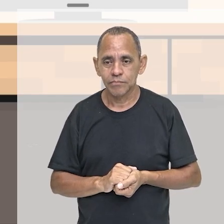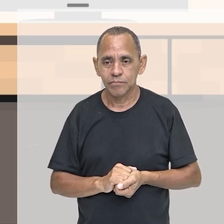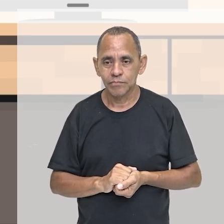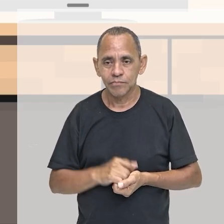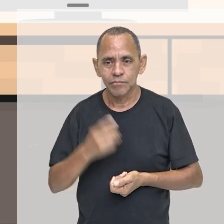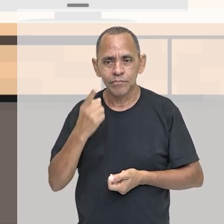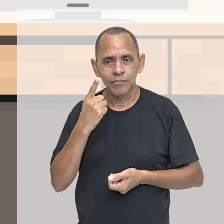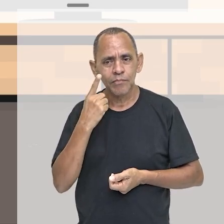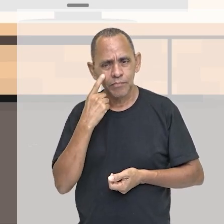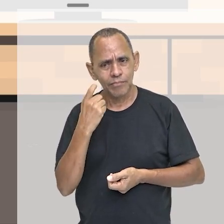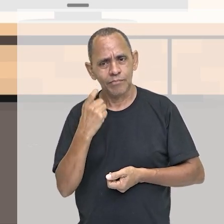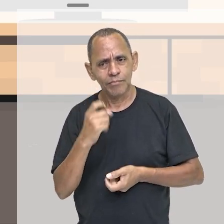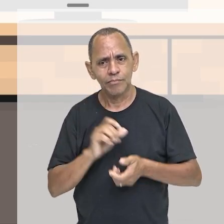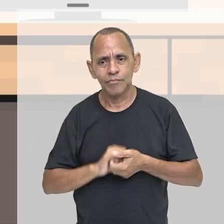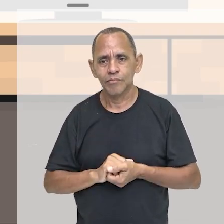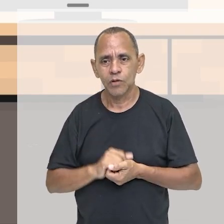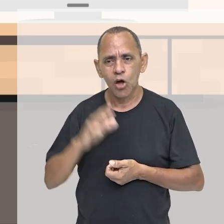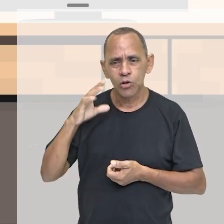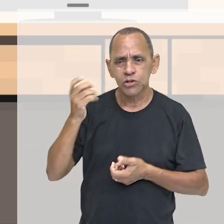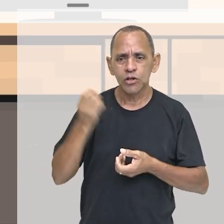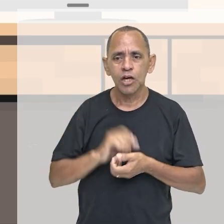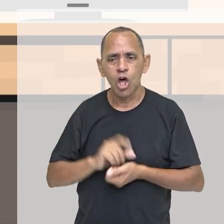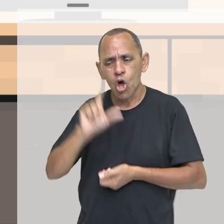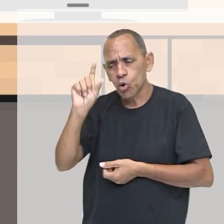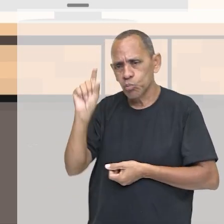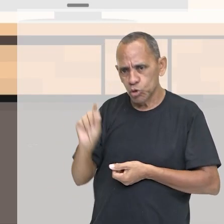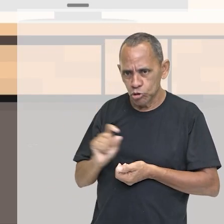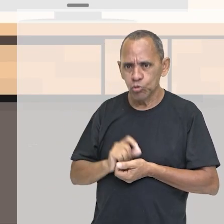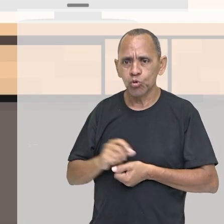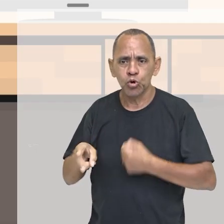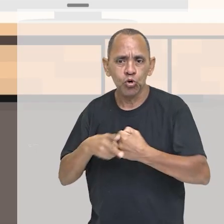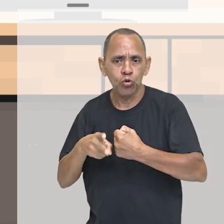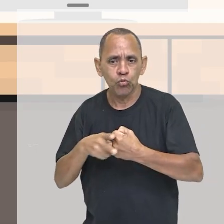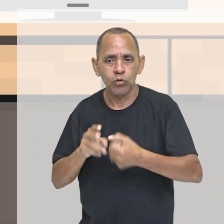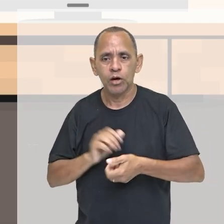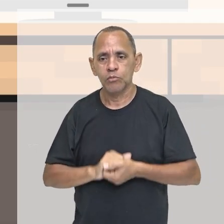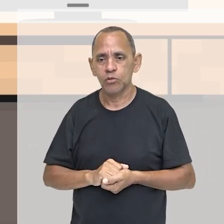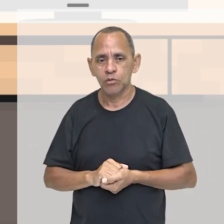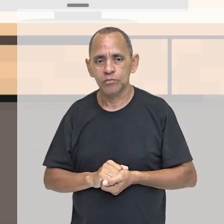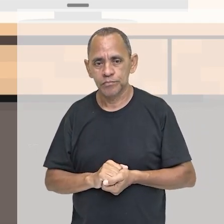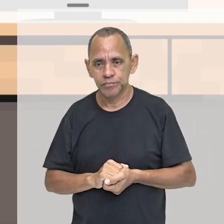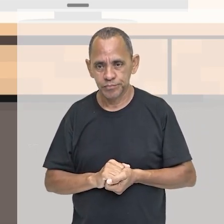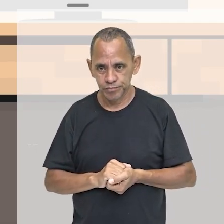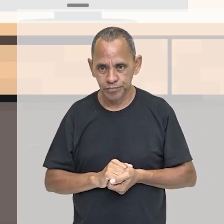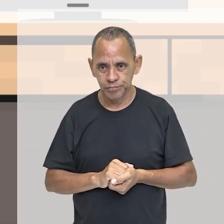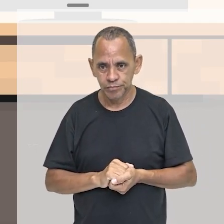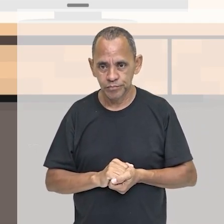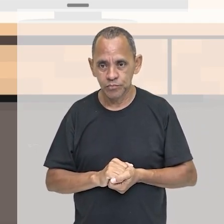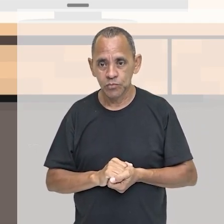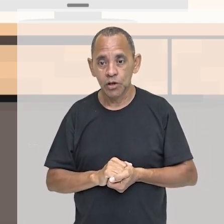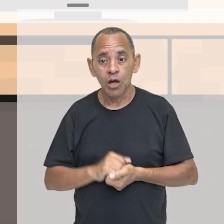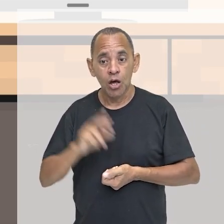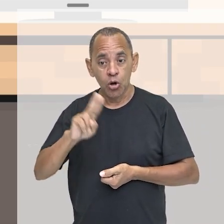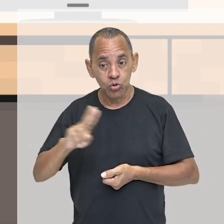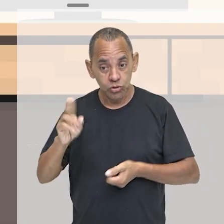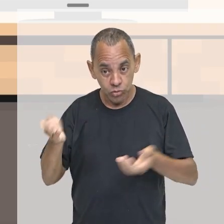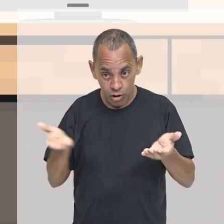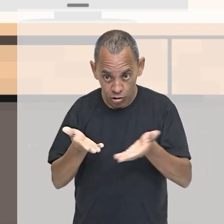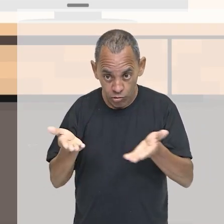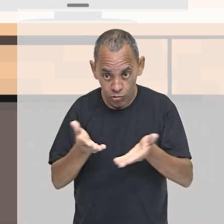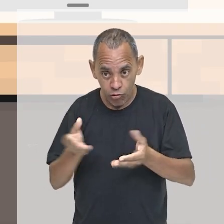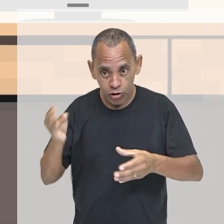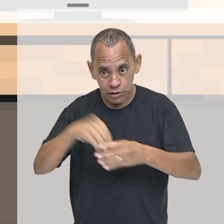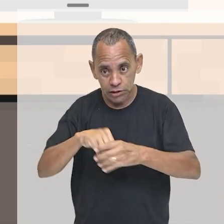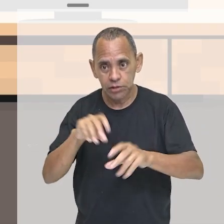aconteceu? Eu reduzi ali o verbo watch, eu não repeti mais e eu uni as duas orações e elas ficaram